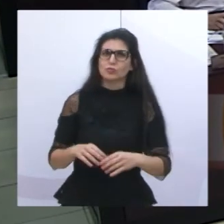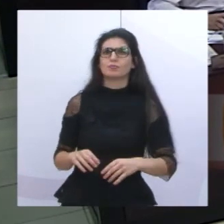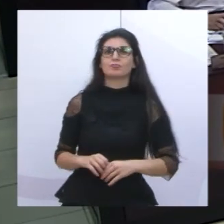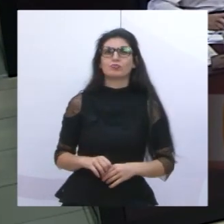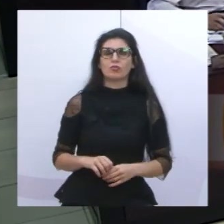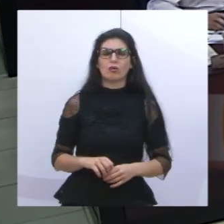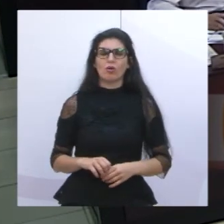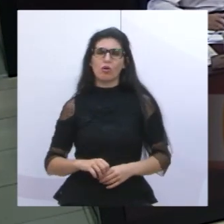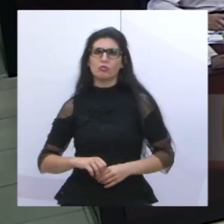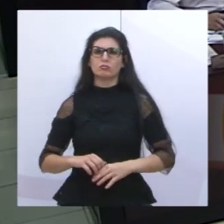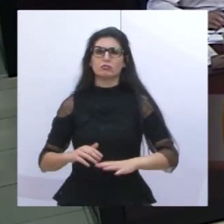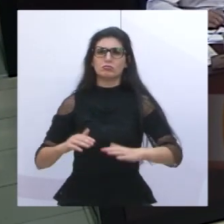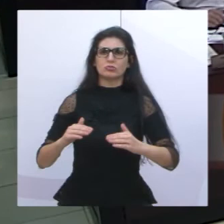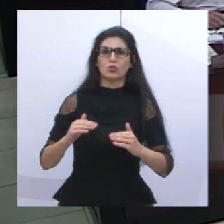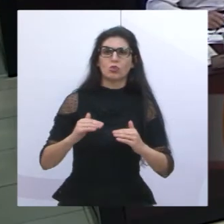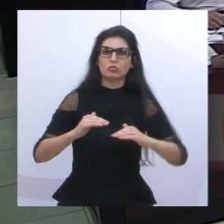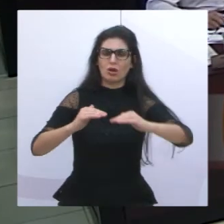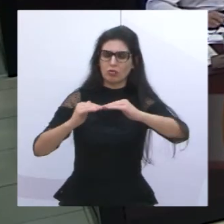veto.